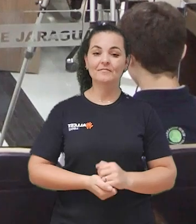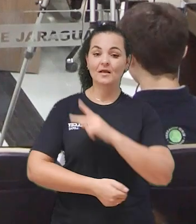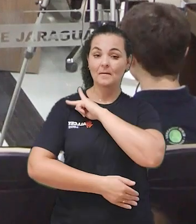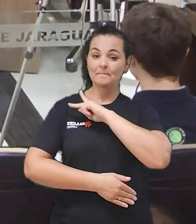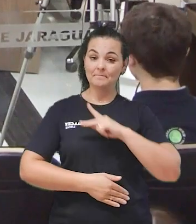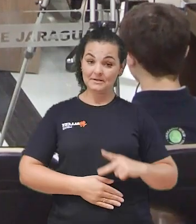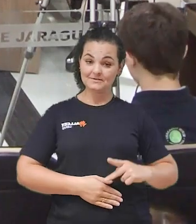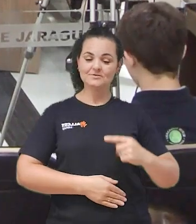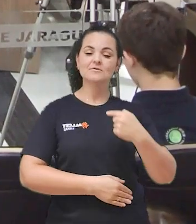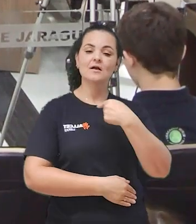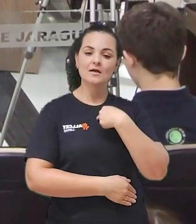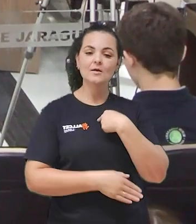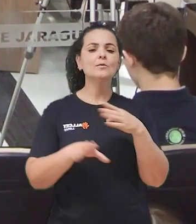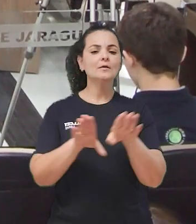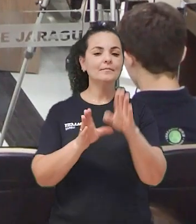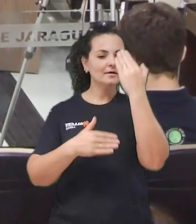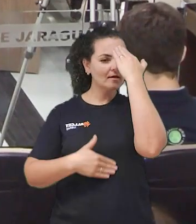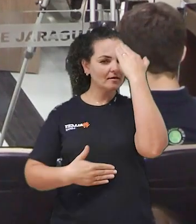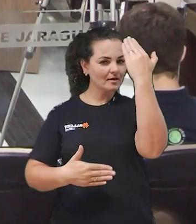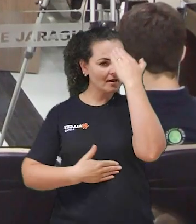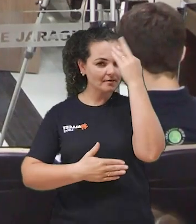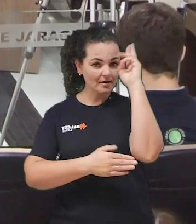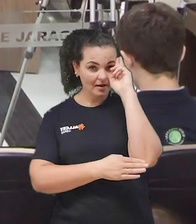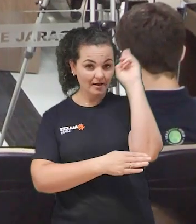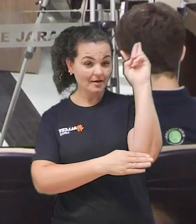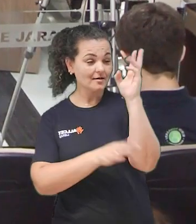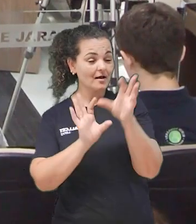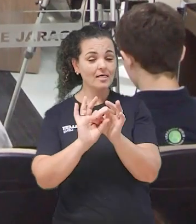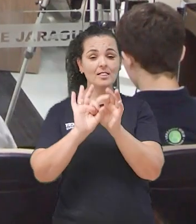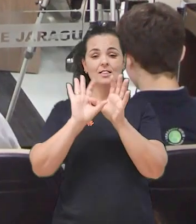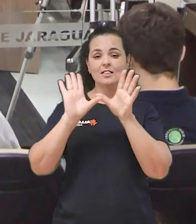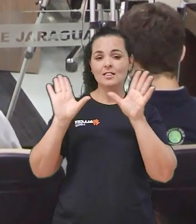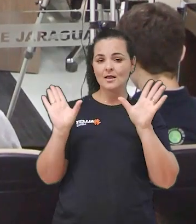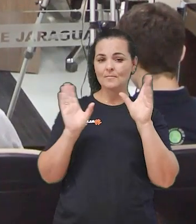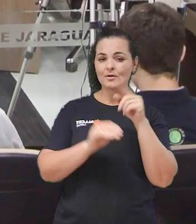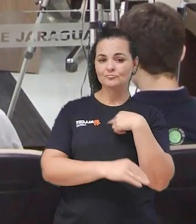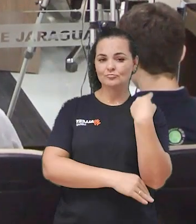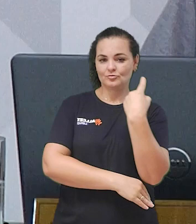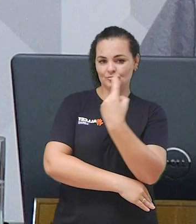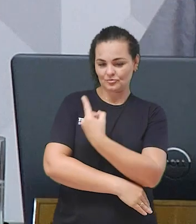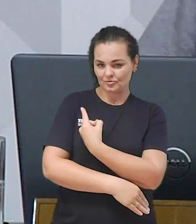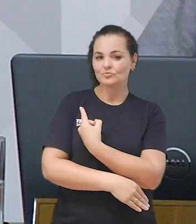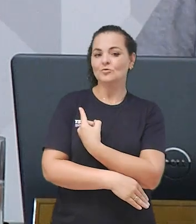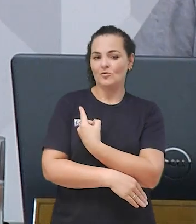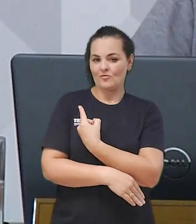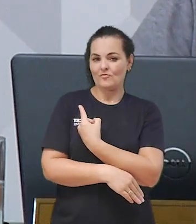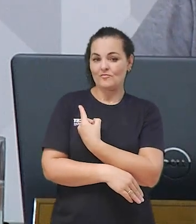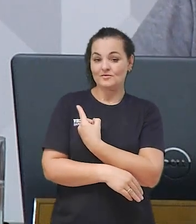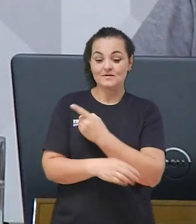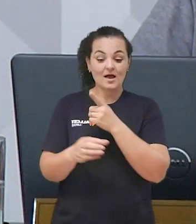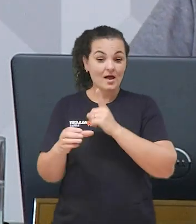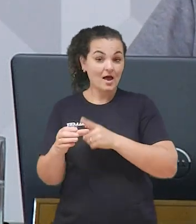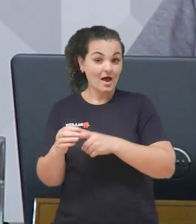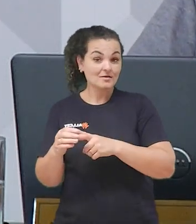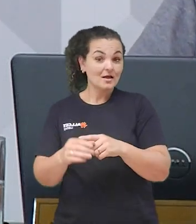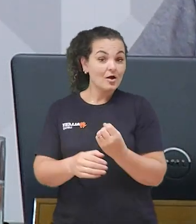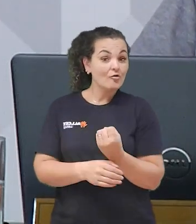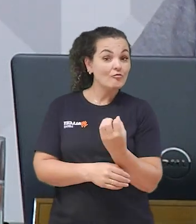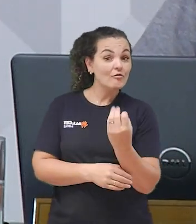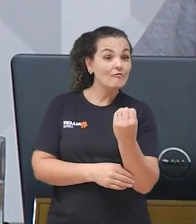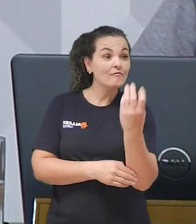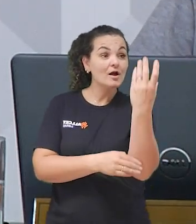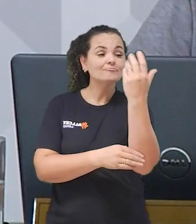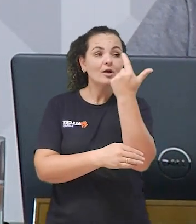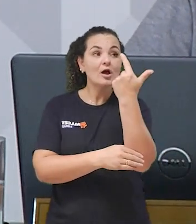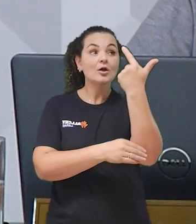acontecer Presidente Eu também quero agradecer muito ao Senhor por ter liberado a gente para poder sair daqui